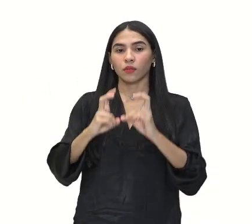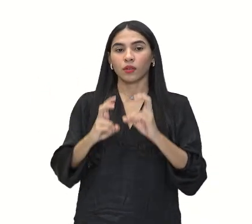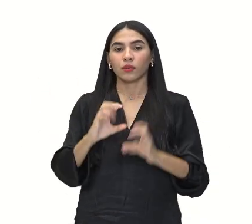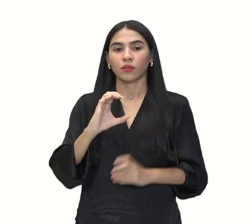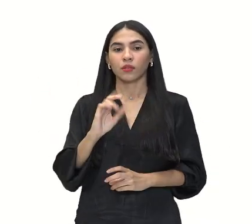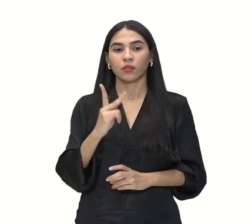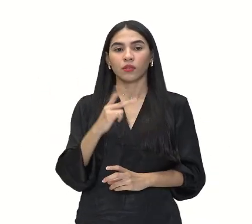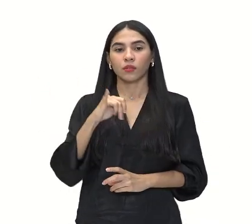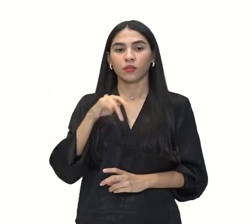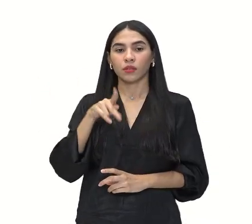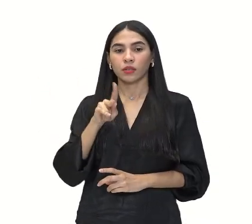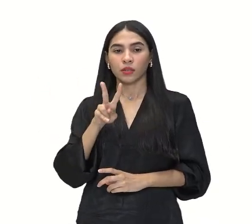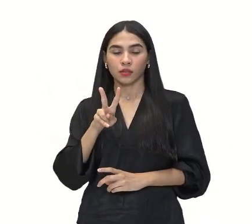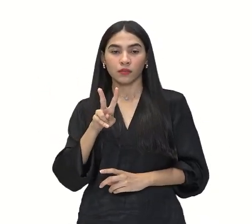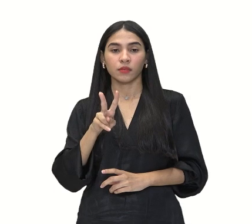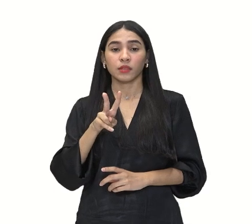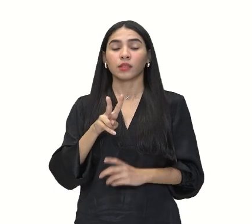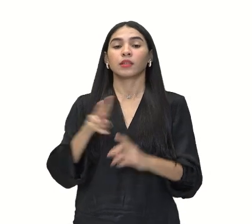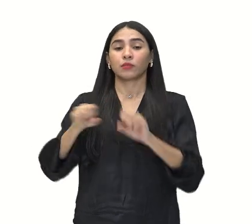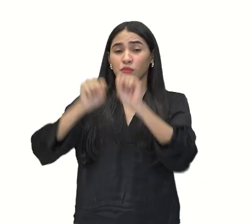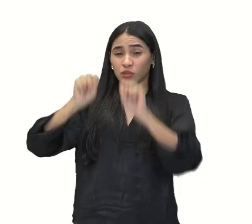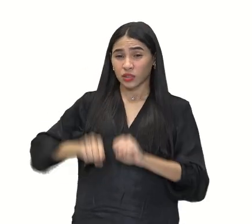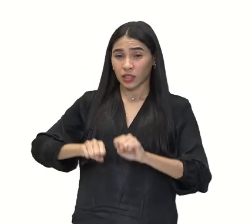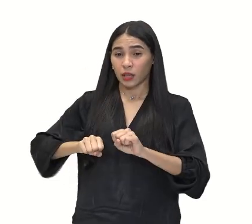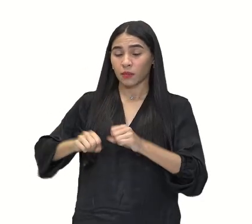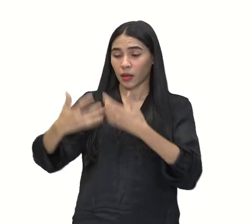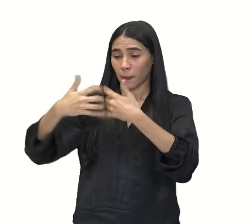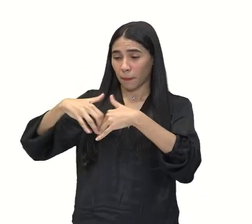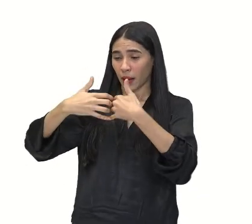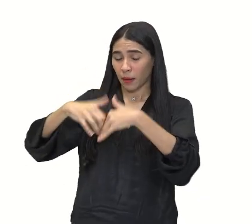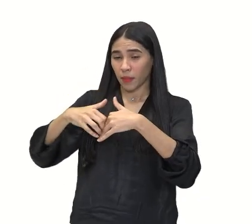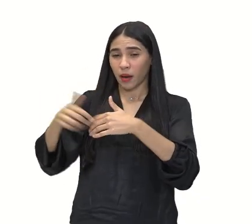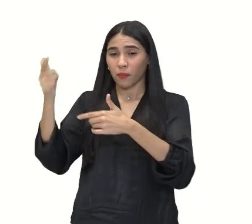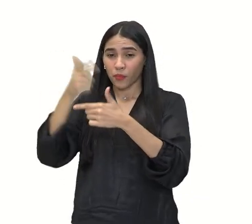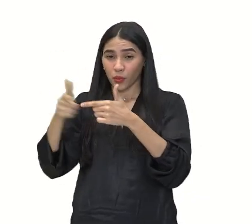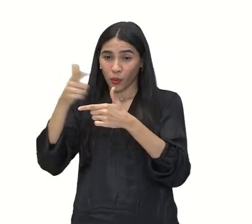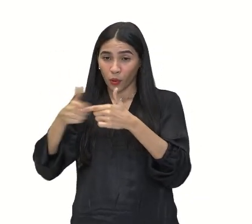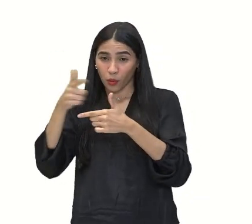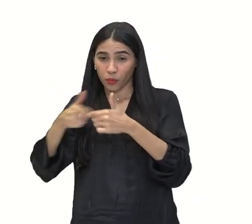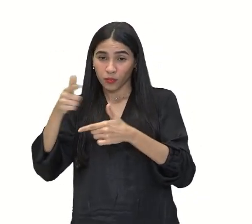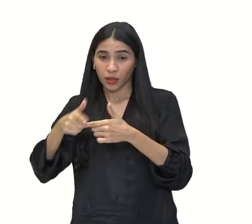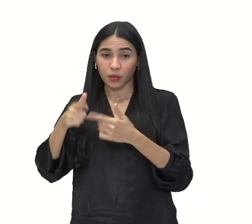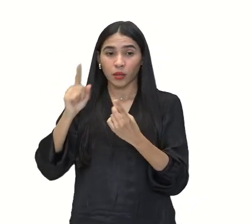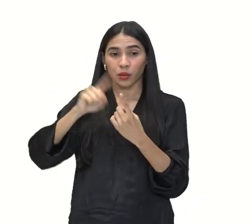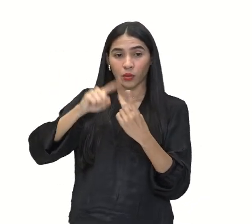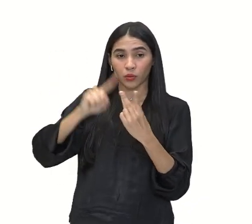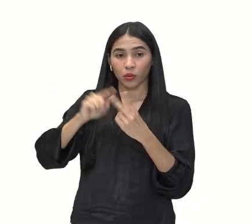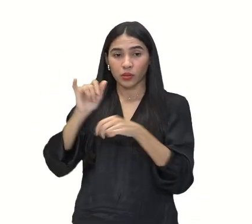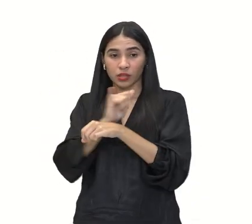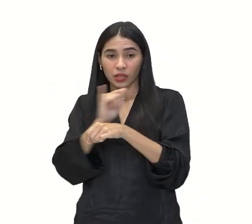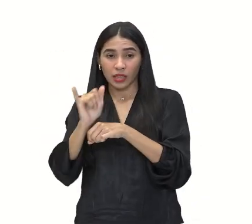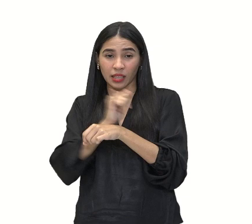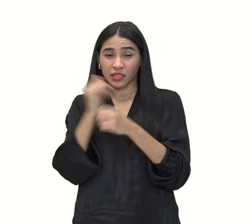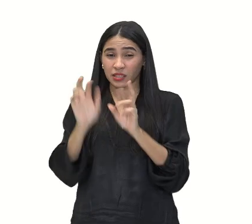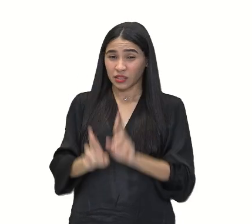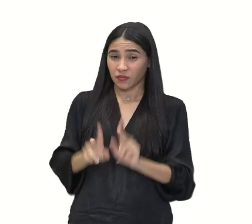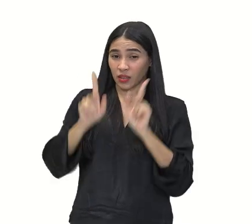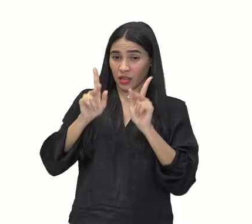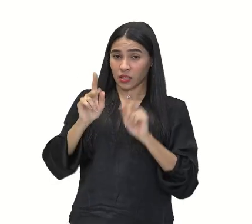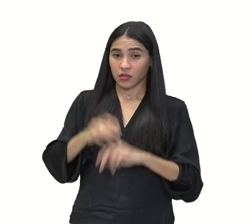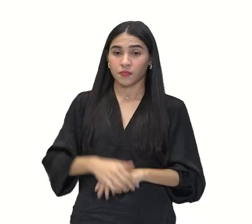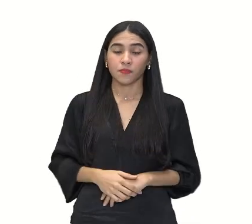invade o sistema nervoso central e causa danos neurológicos por 2 mecanismos distintos.